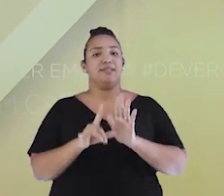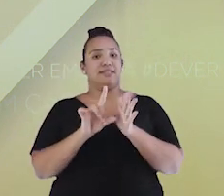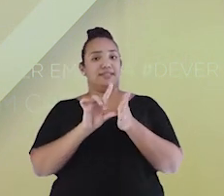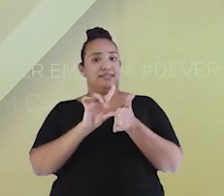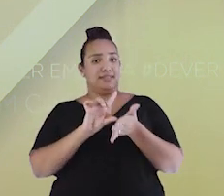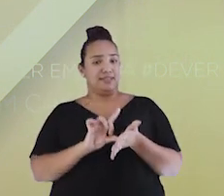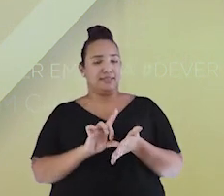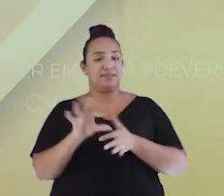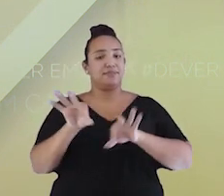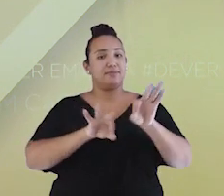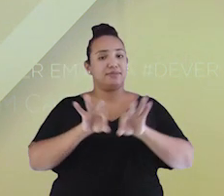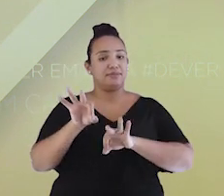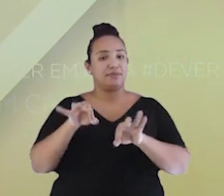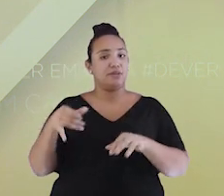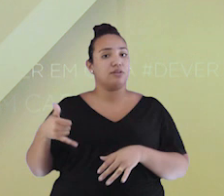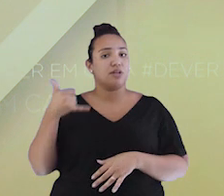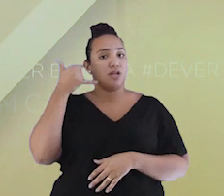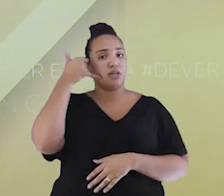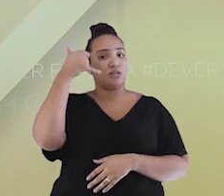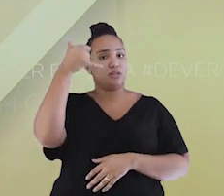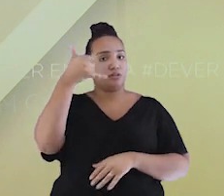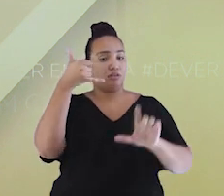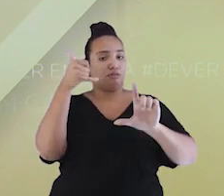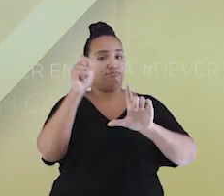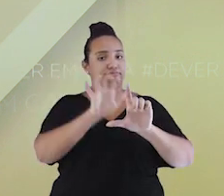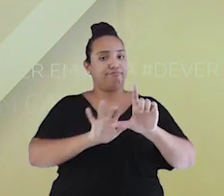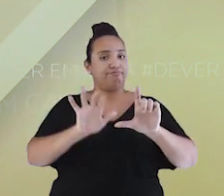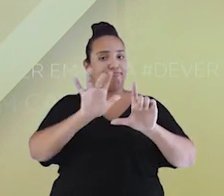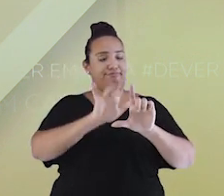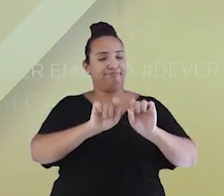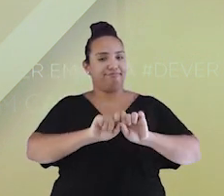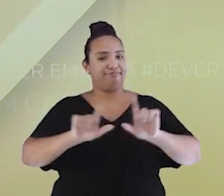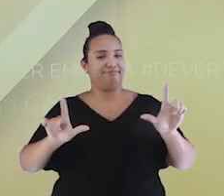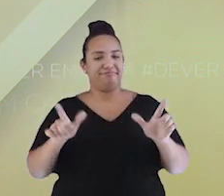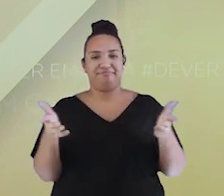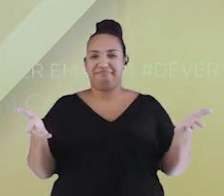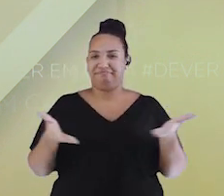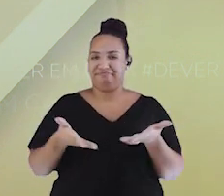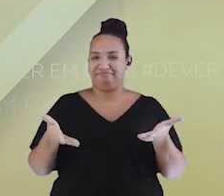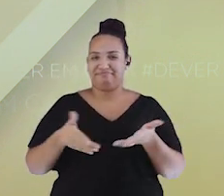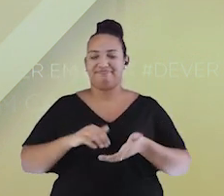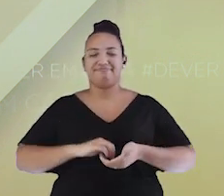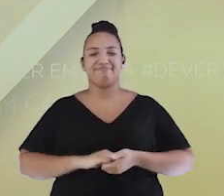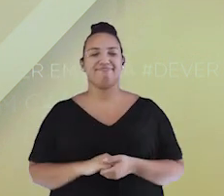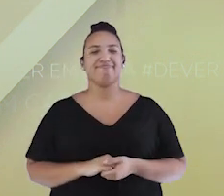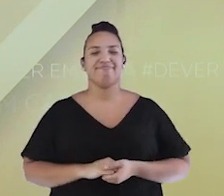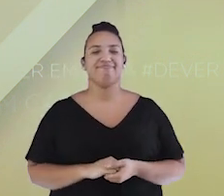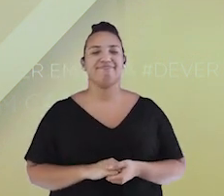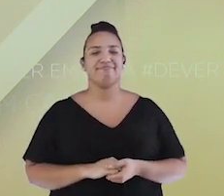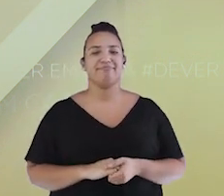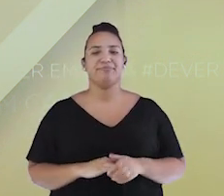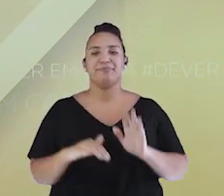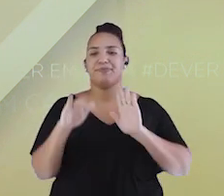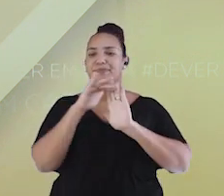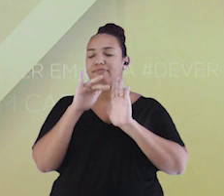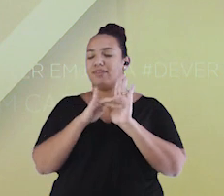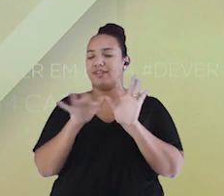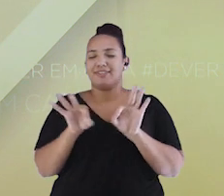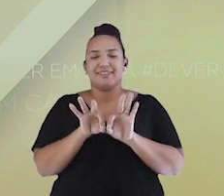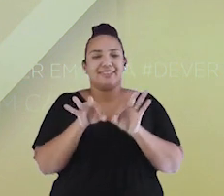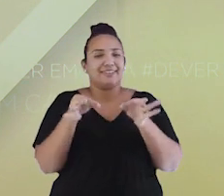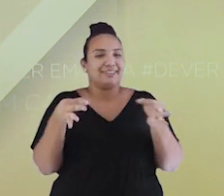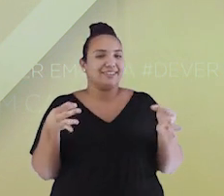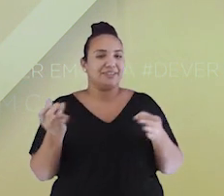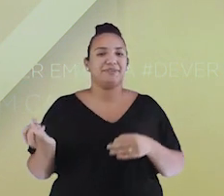começarmos, pegue o celular. Aponte para o código QR que aparece aí na sua tela. O preenchimento é simples e